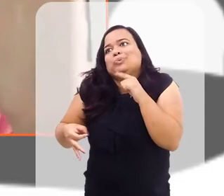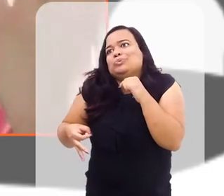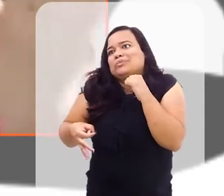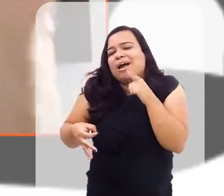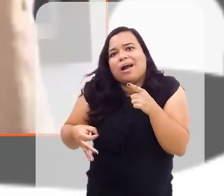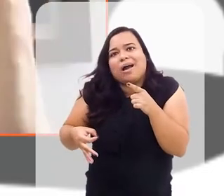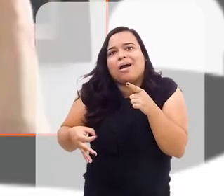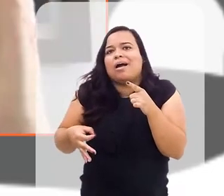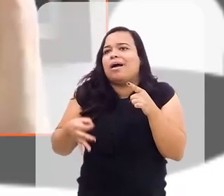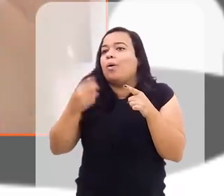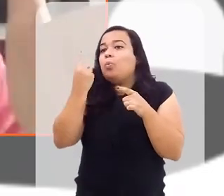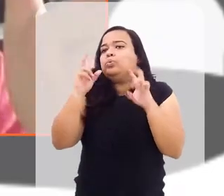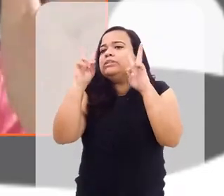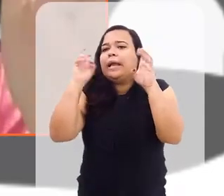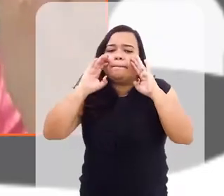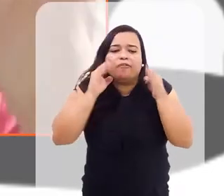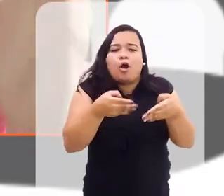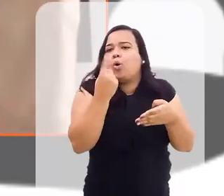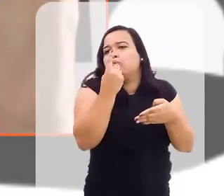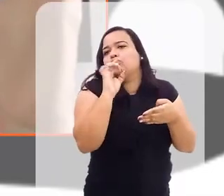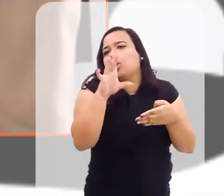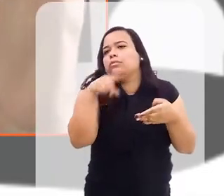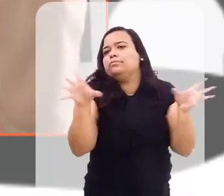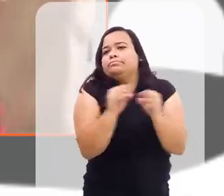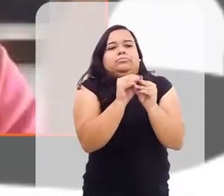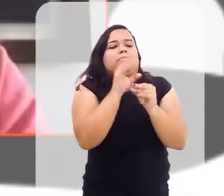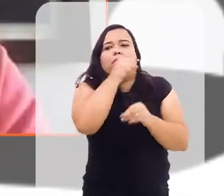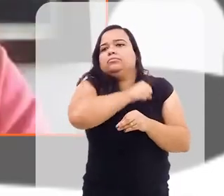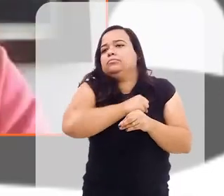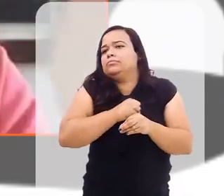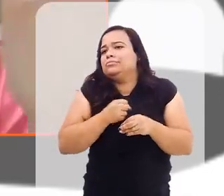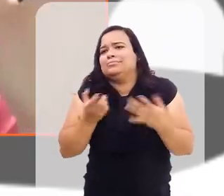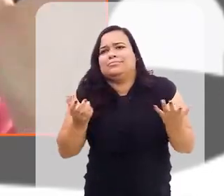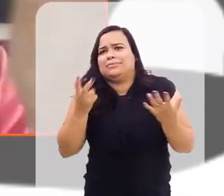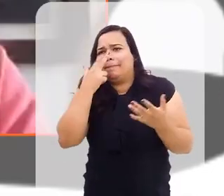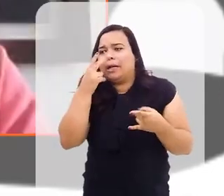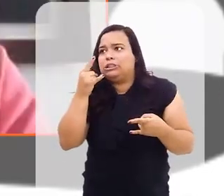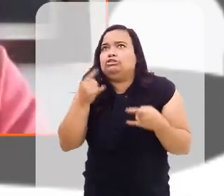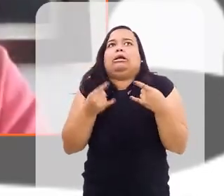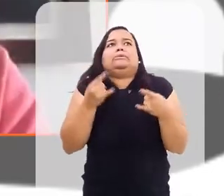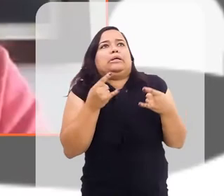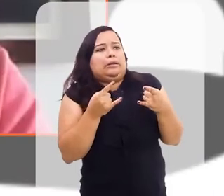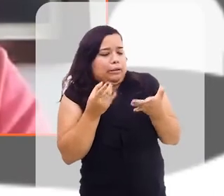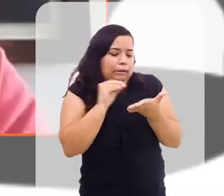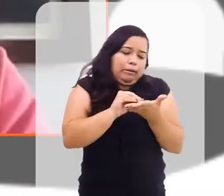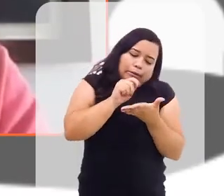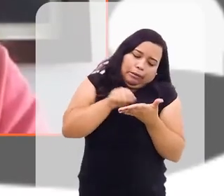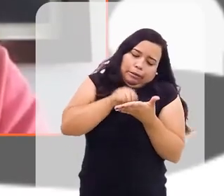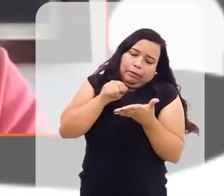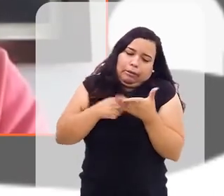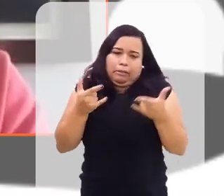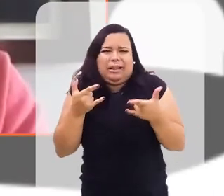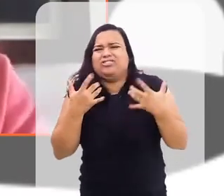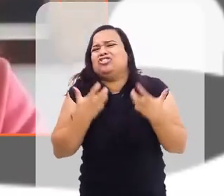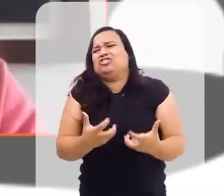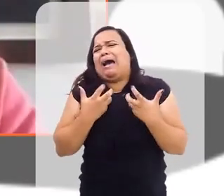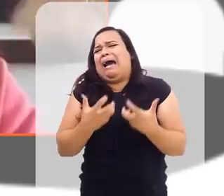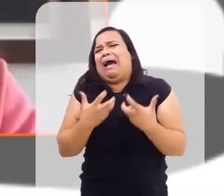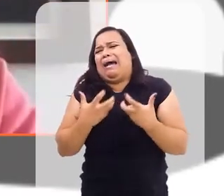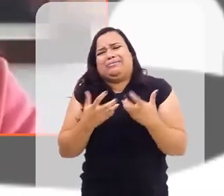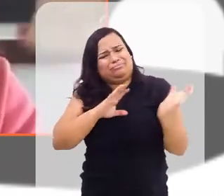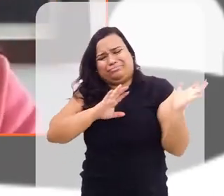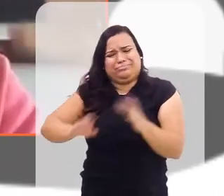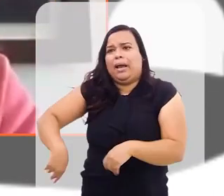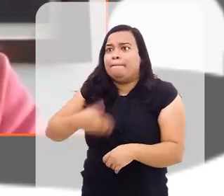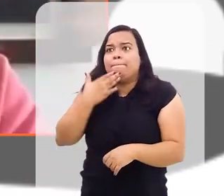romance com um único tema, né? Senão fica muito engessado e fica até chato o livro. Você tem